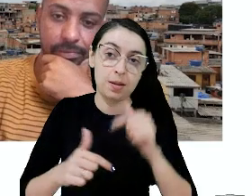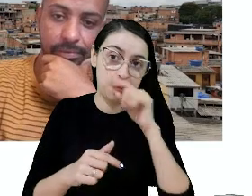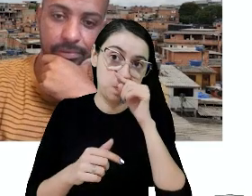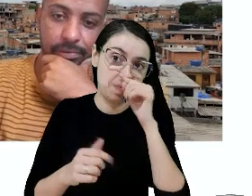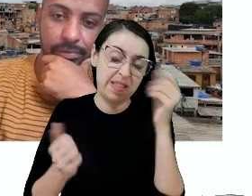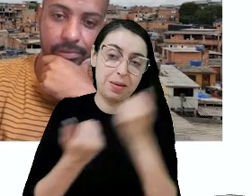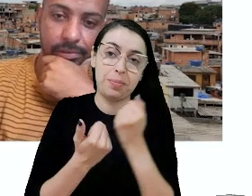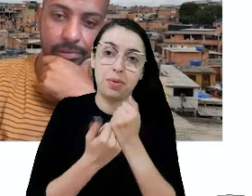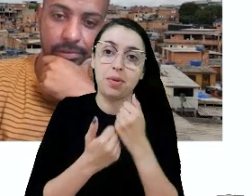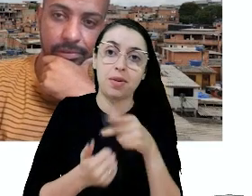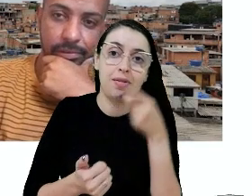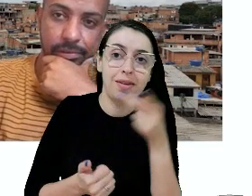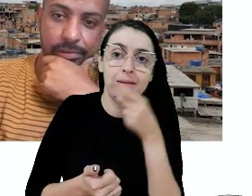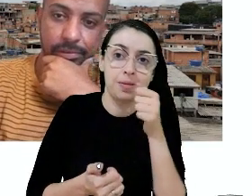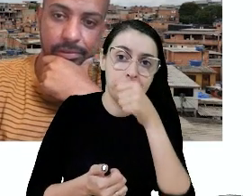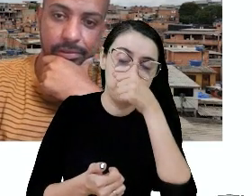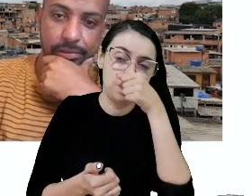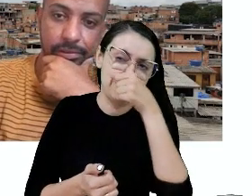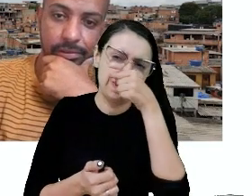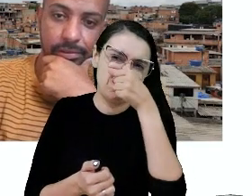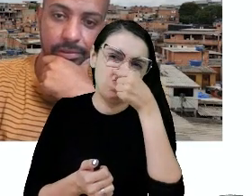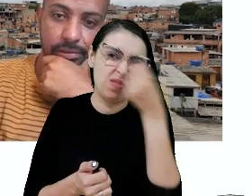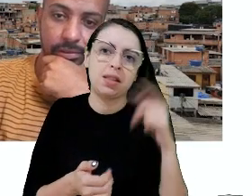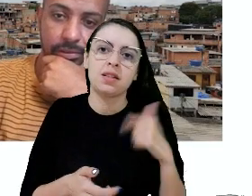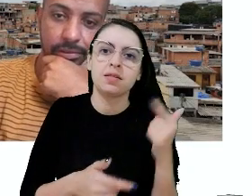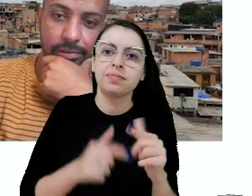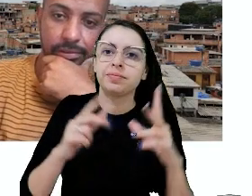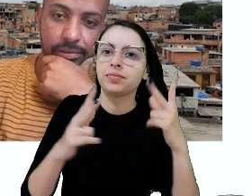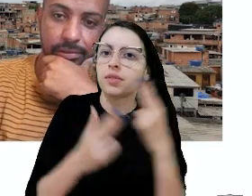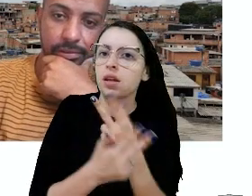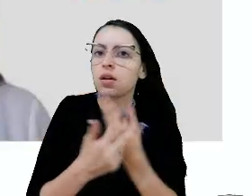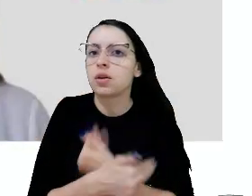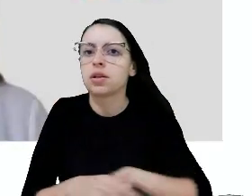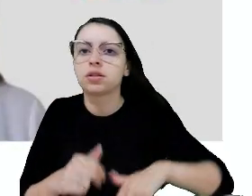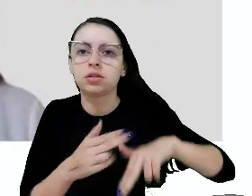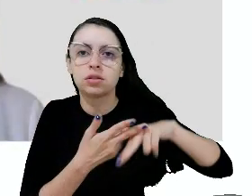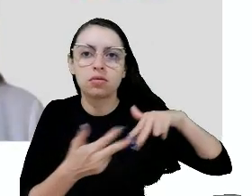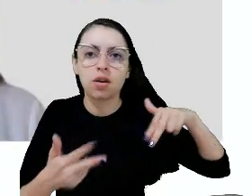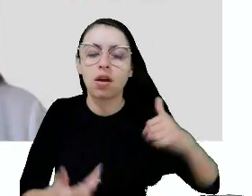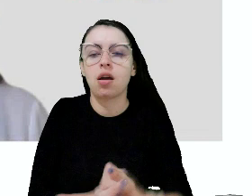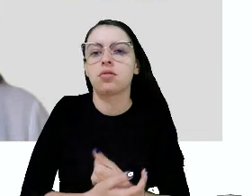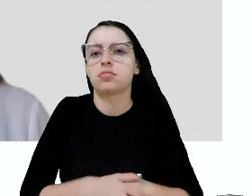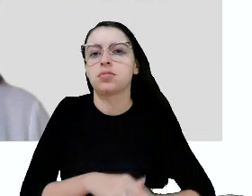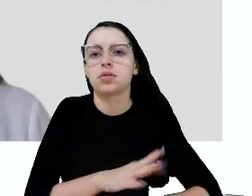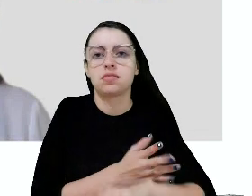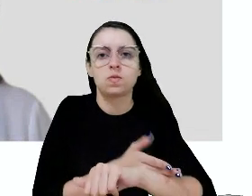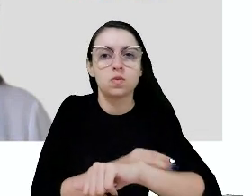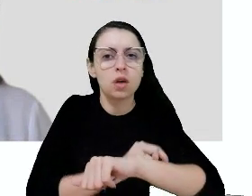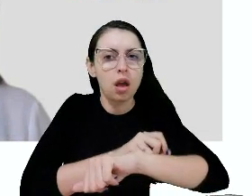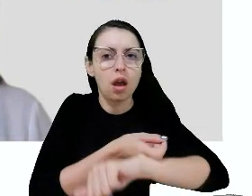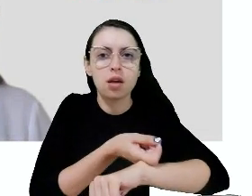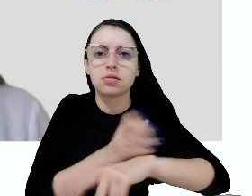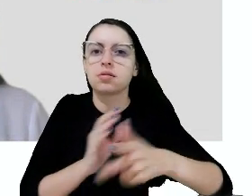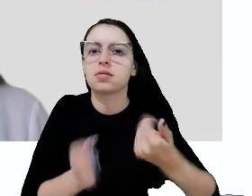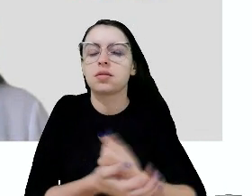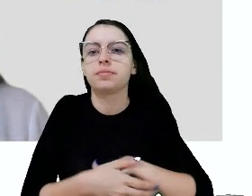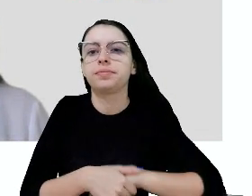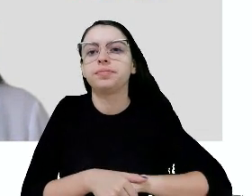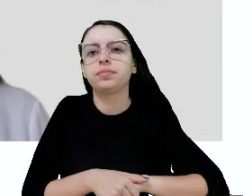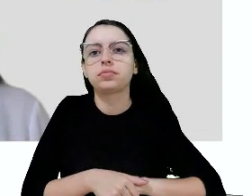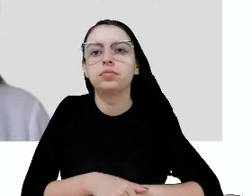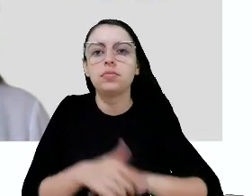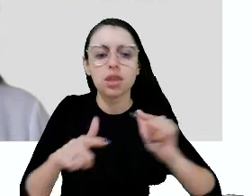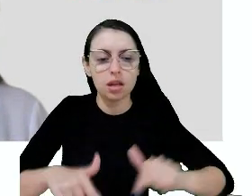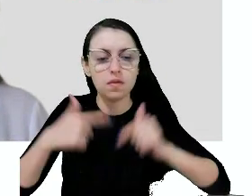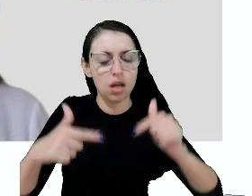doutora Silvia, quando nós estamos diante de recortes de gênero, classe e raça, nós não temos como enfrentar as